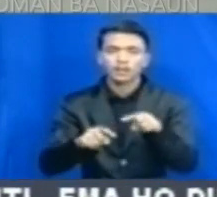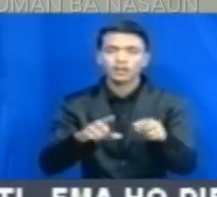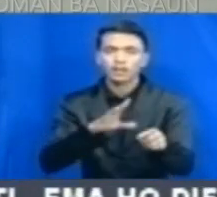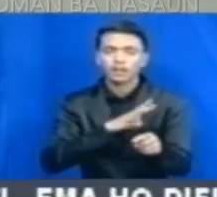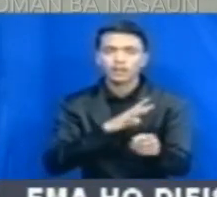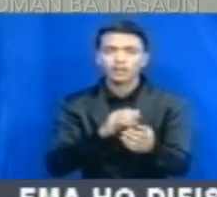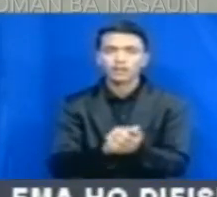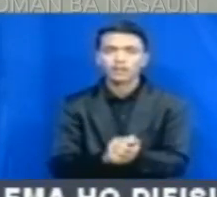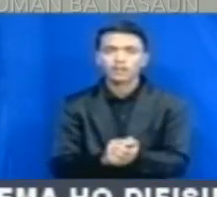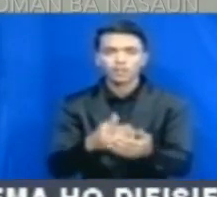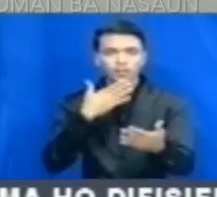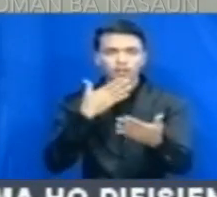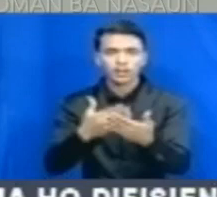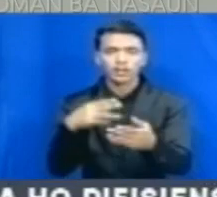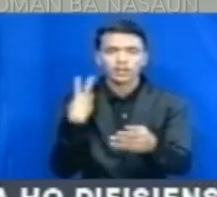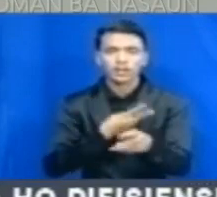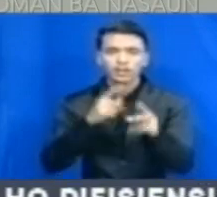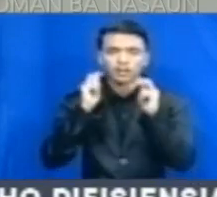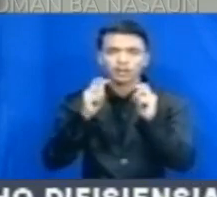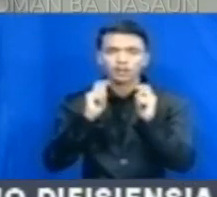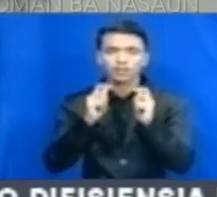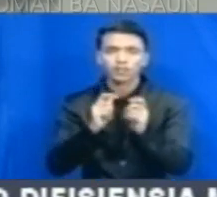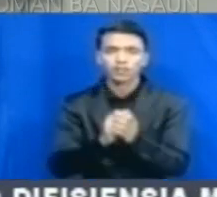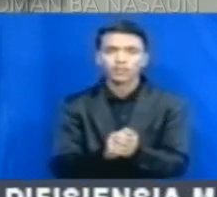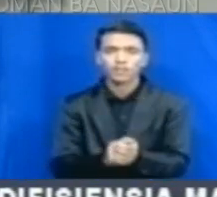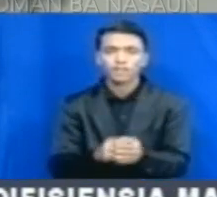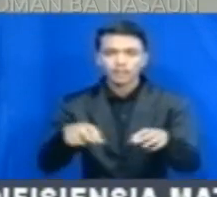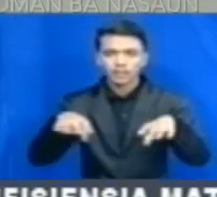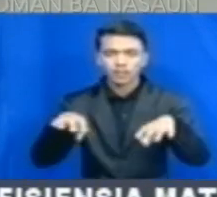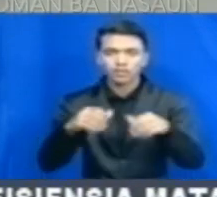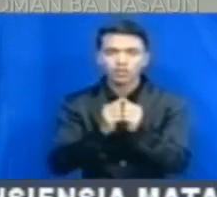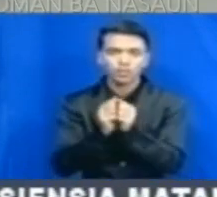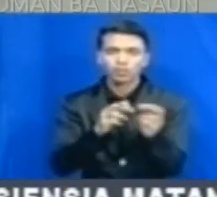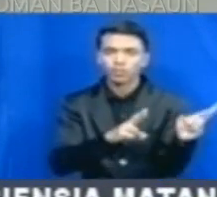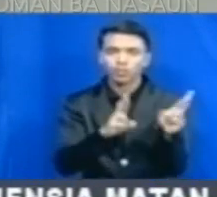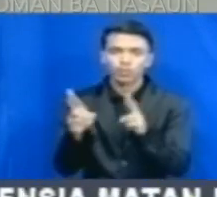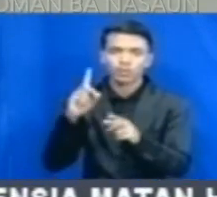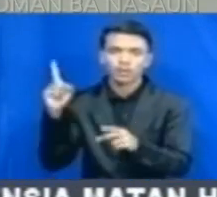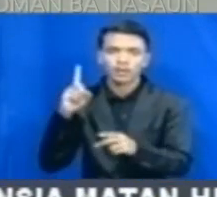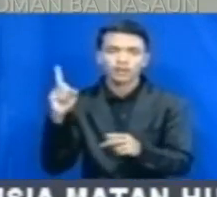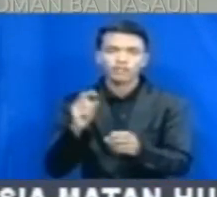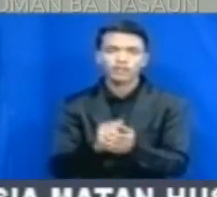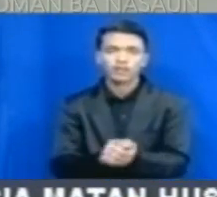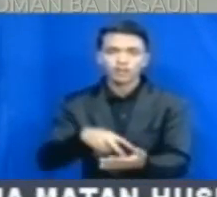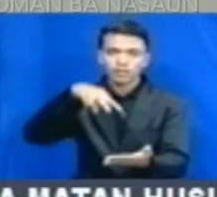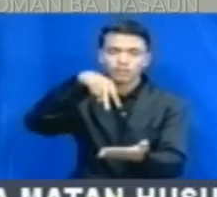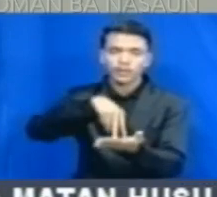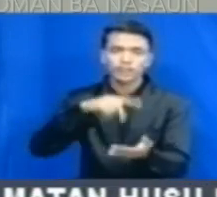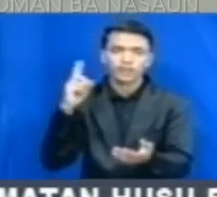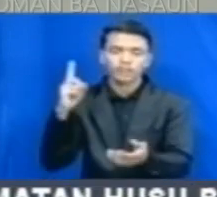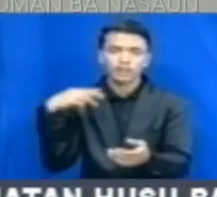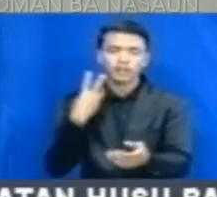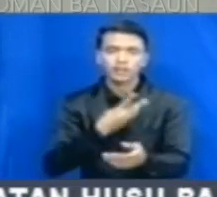maca, dia, mabe ita koko yang dia pun susah ni lari, ita koper mar na fatu, pronto na fatin, ho pronto down, firme na fatu, ita ni